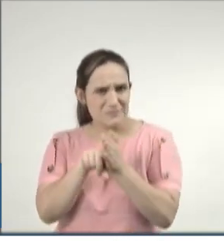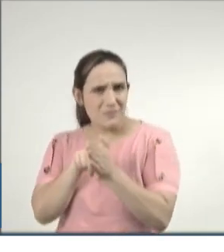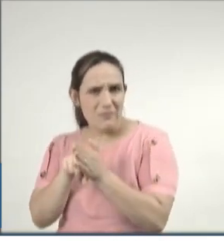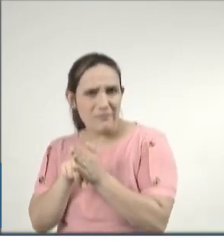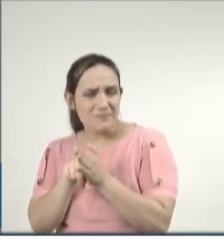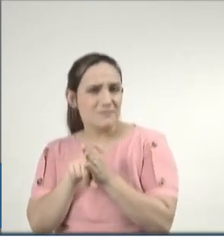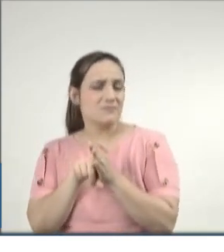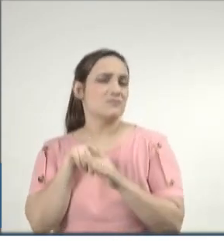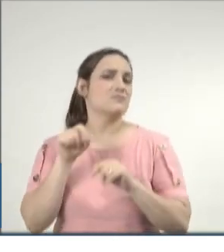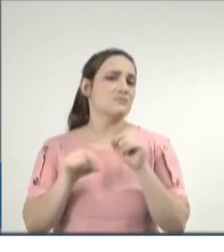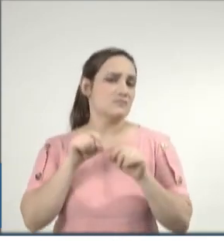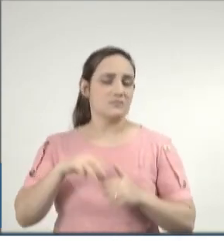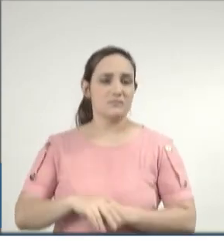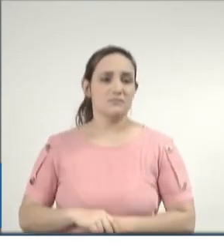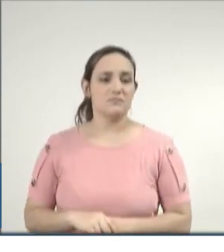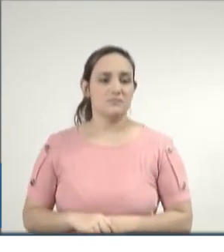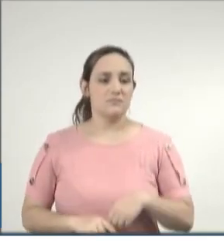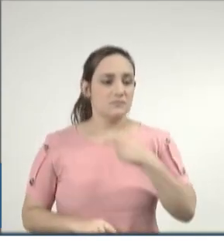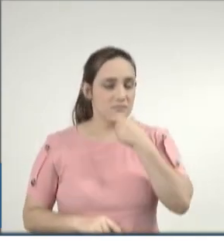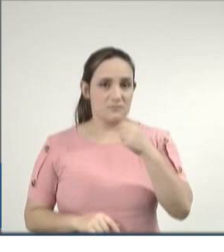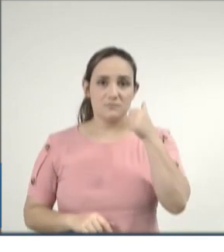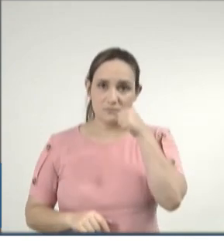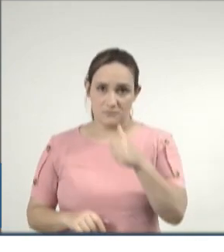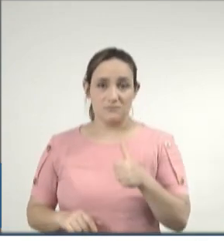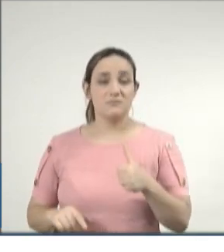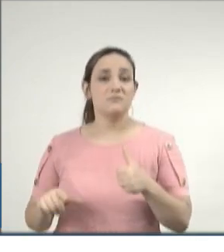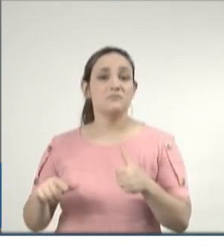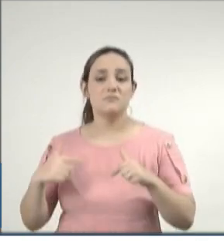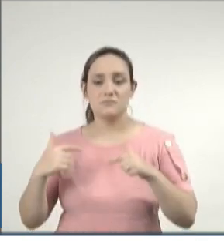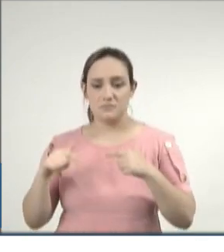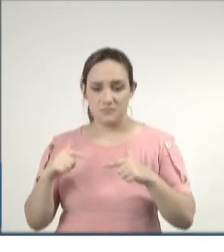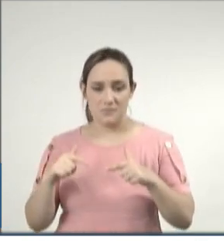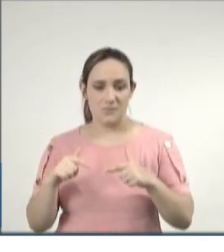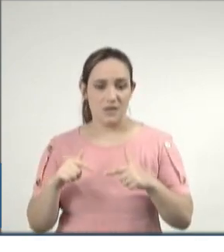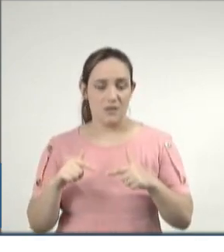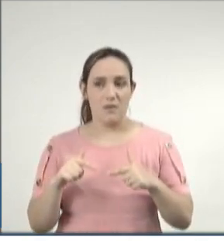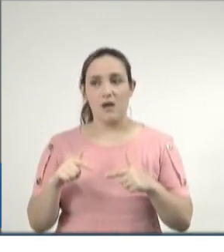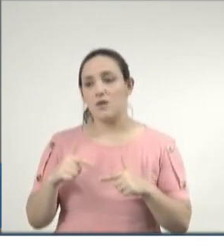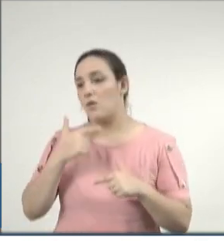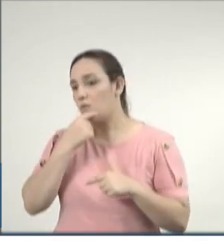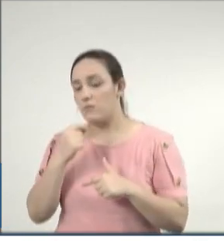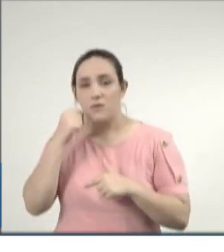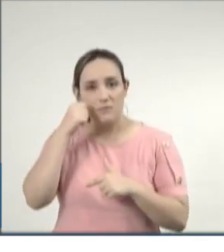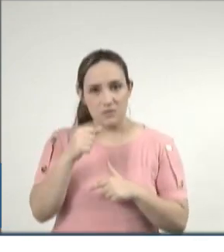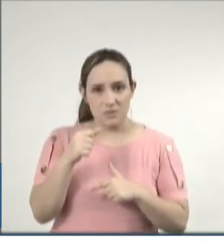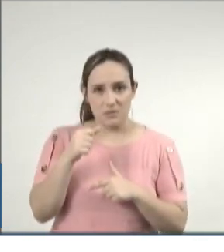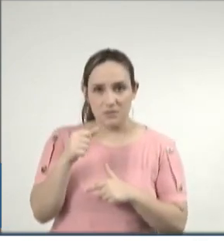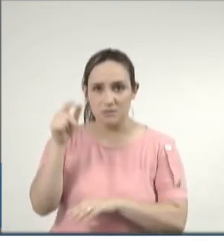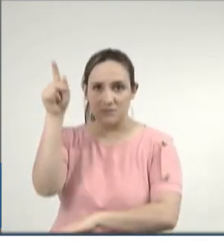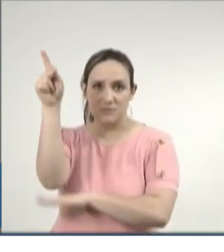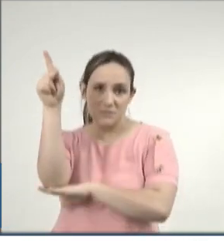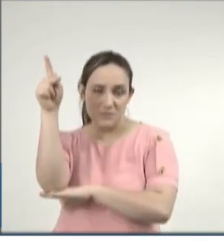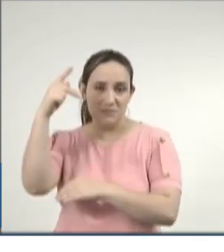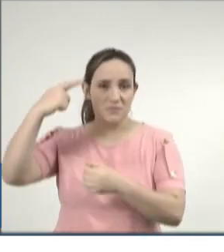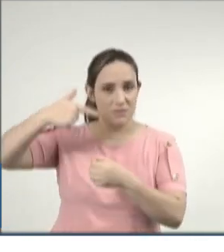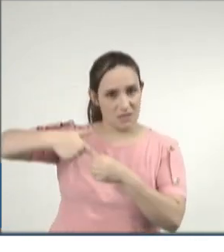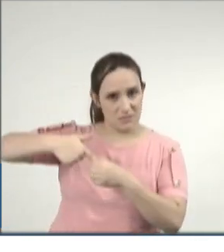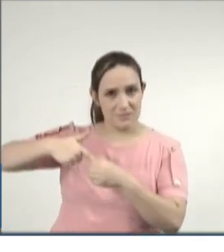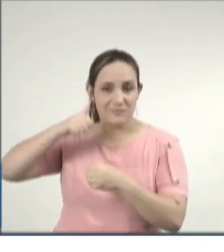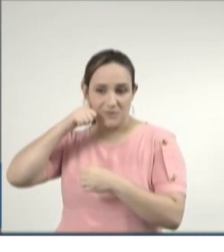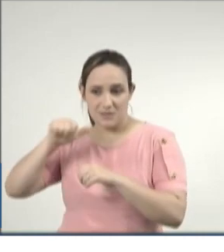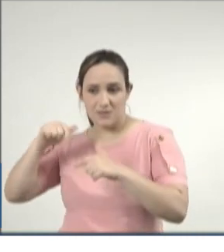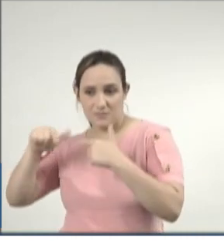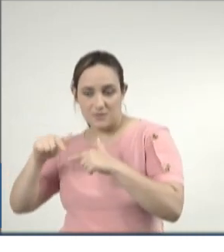a seguinte constatação. Homens e mulheres frentistas. Os homens ganham mais que as mulheres. Qual é a justificativa?